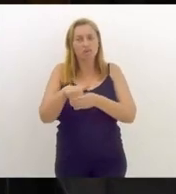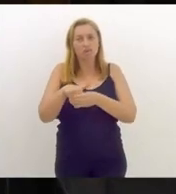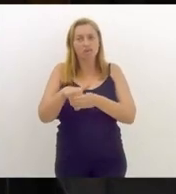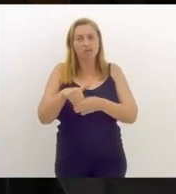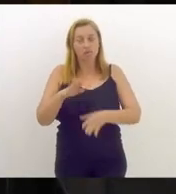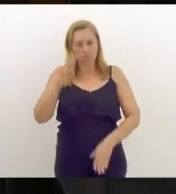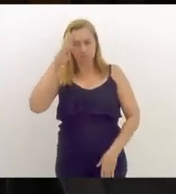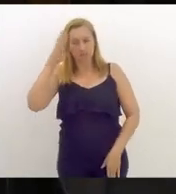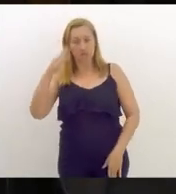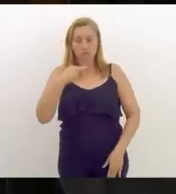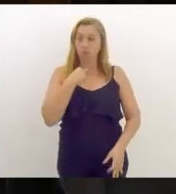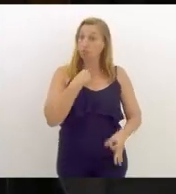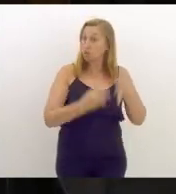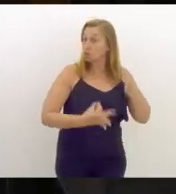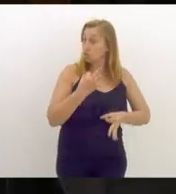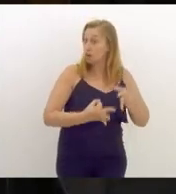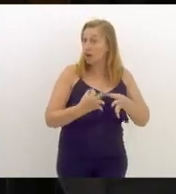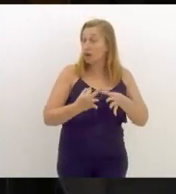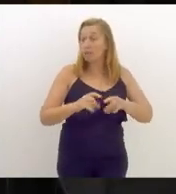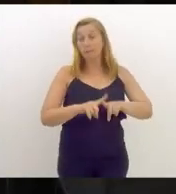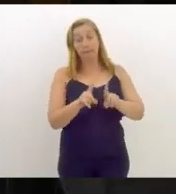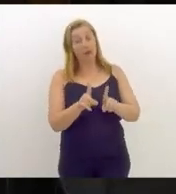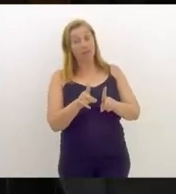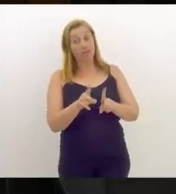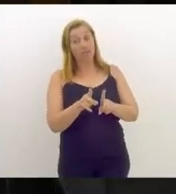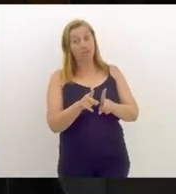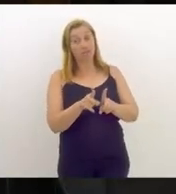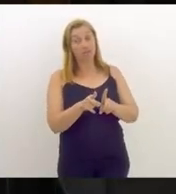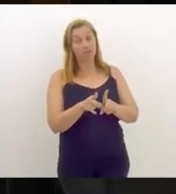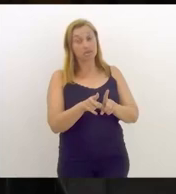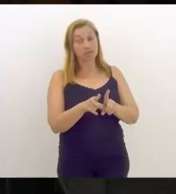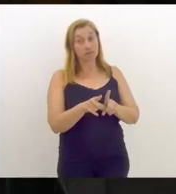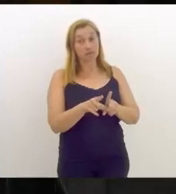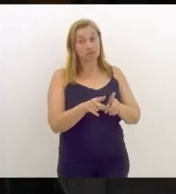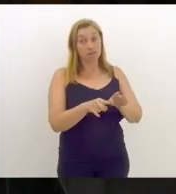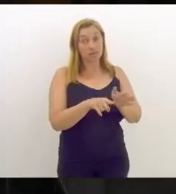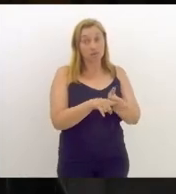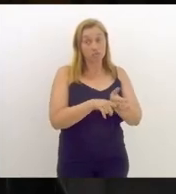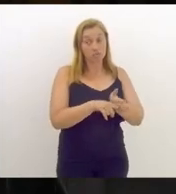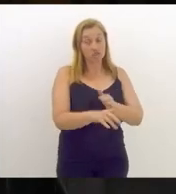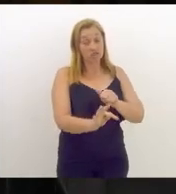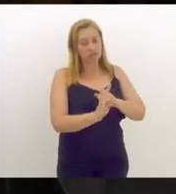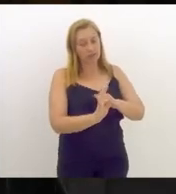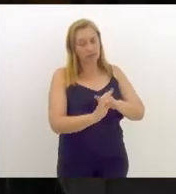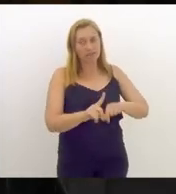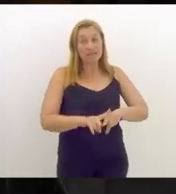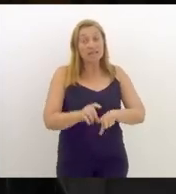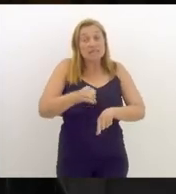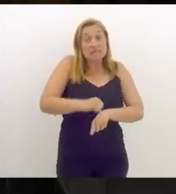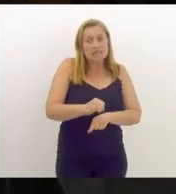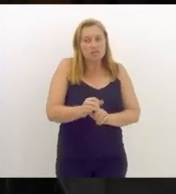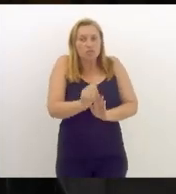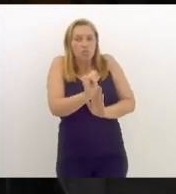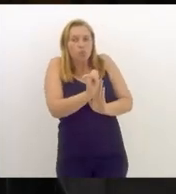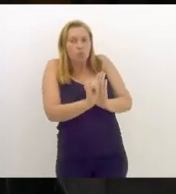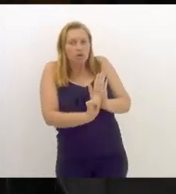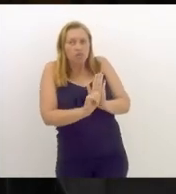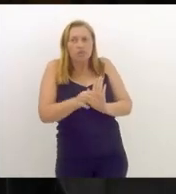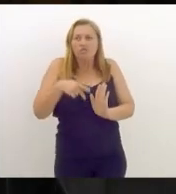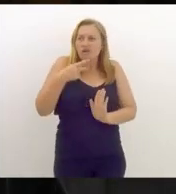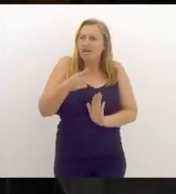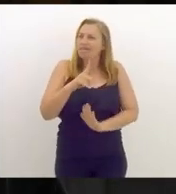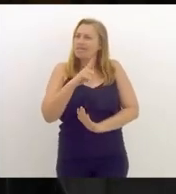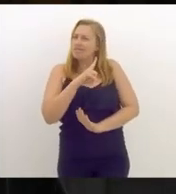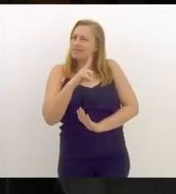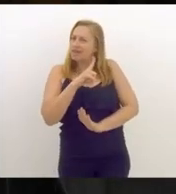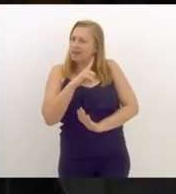julgar apenas tá ali como um parecer técnico se esse relatório de ser que tem